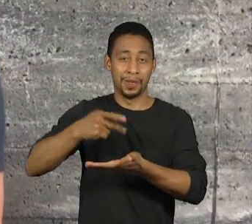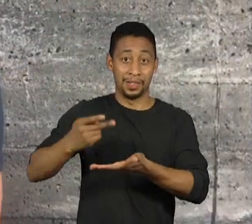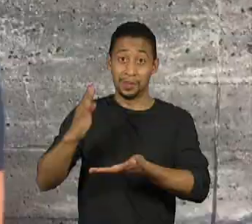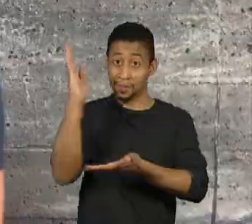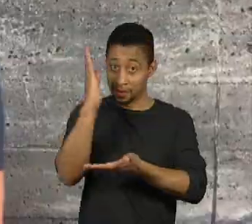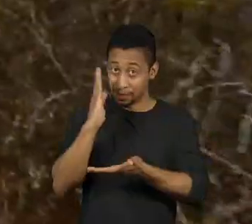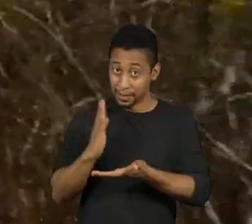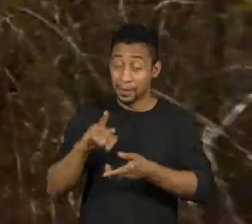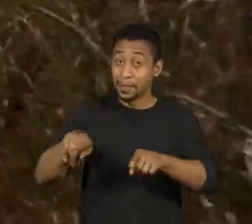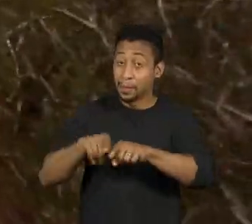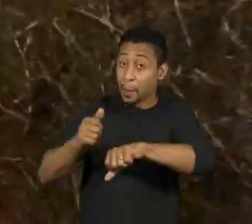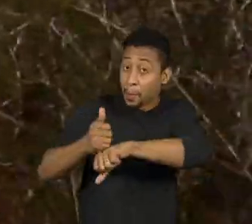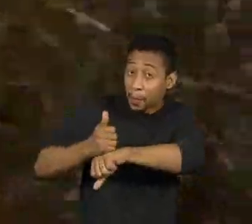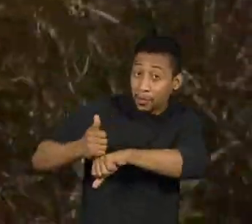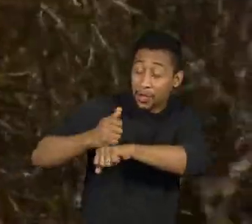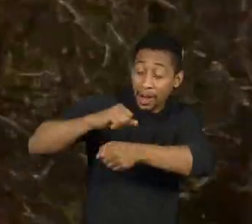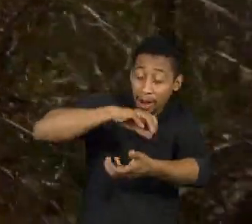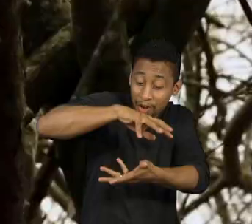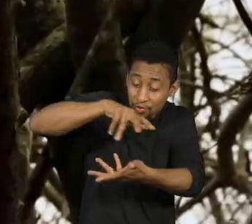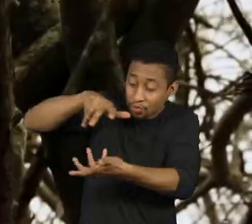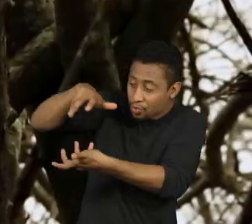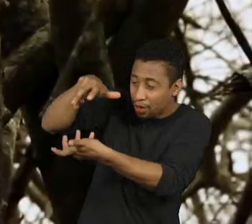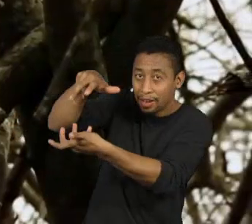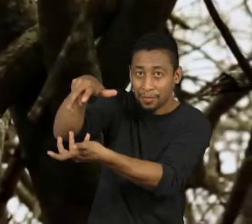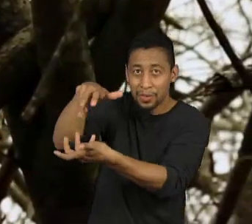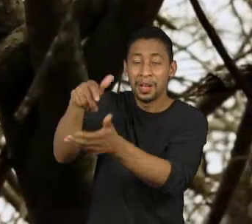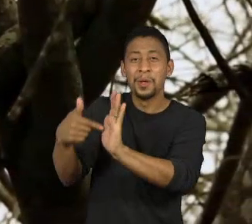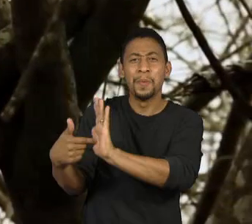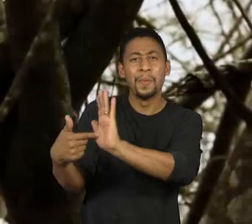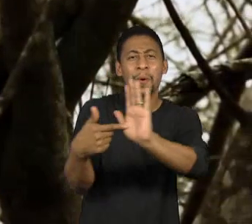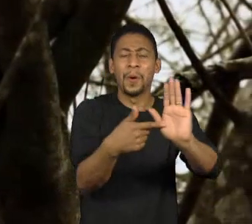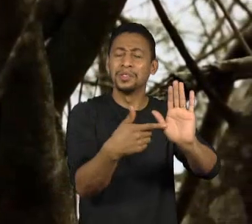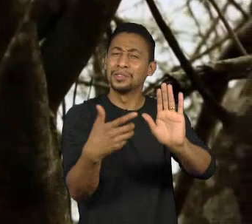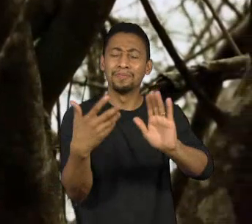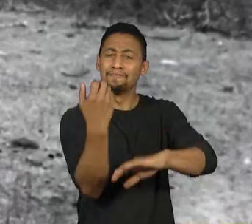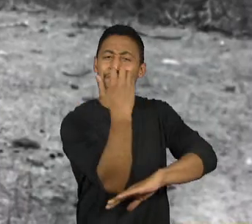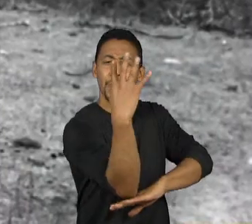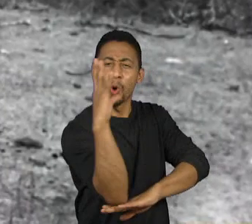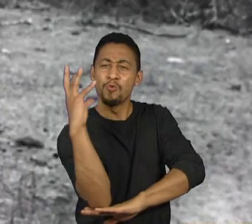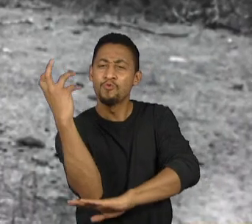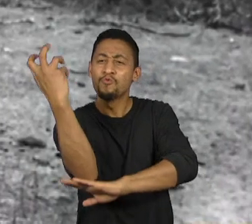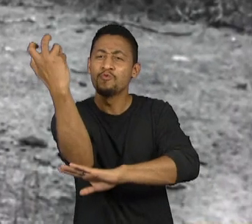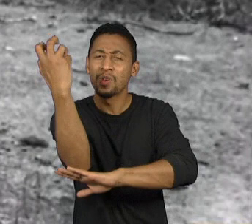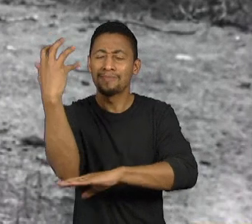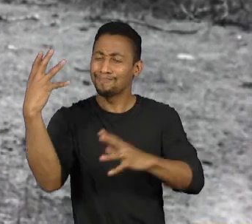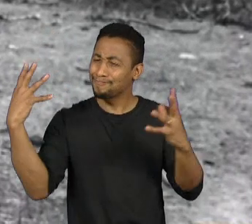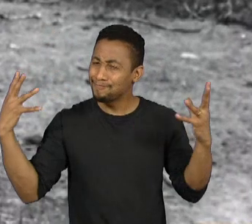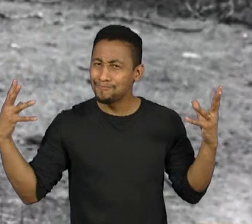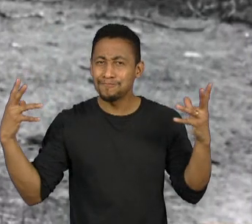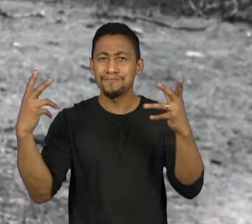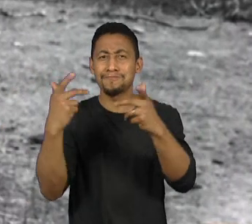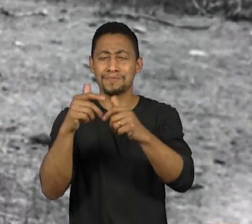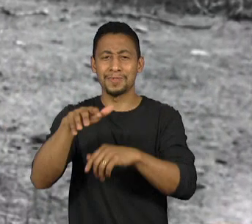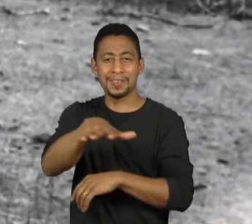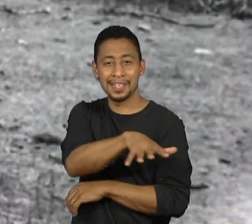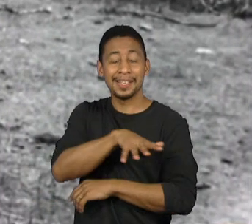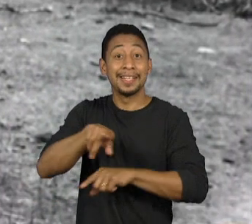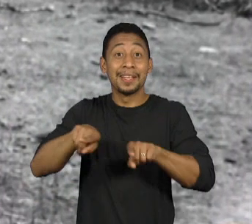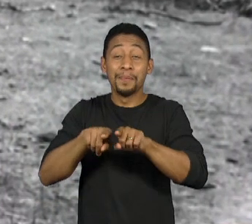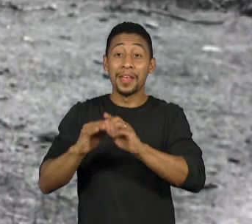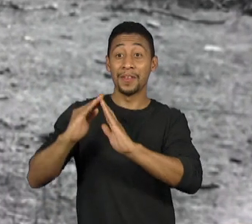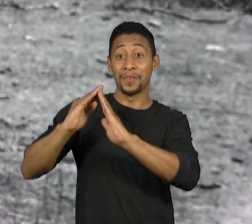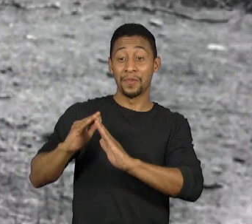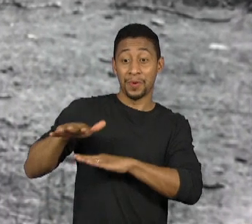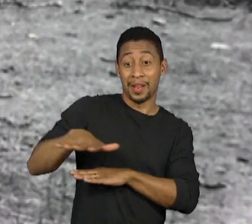Itamar Vieira Júnior fala sobre a beleza da Caatinga e como a vida no campo influenciou suas